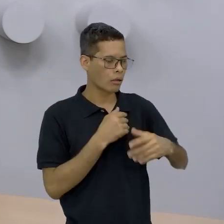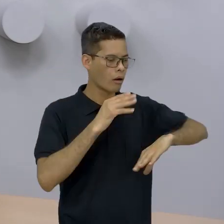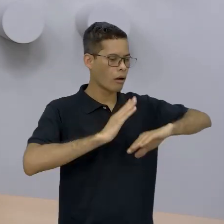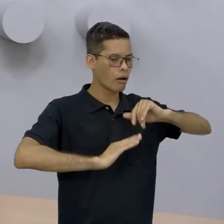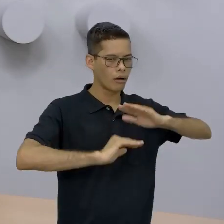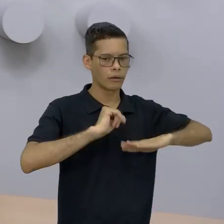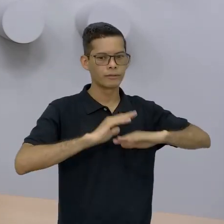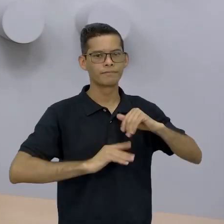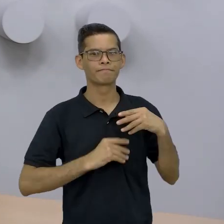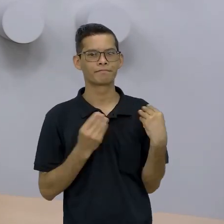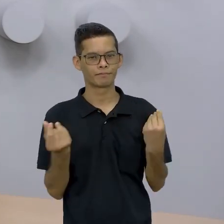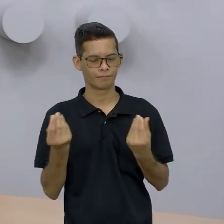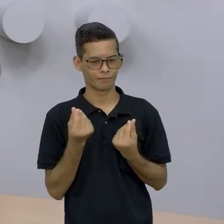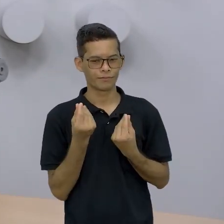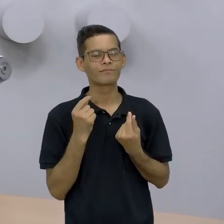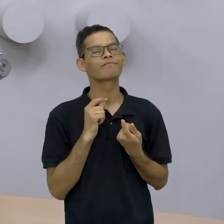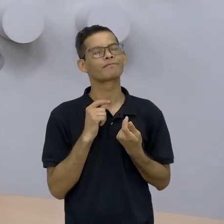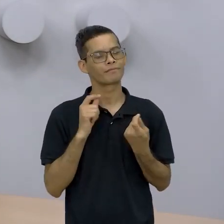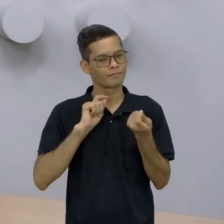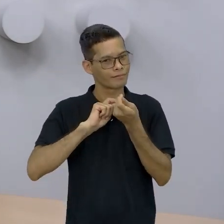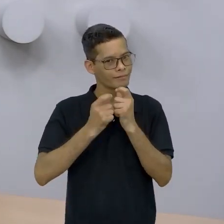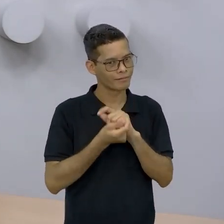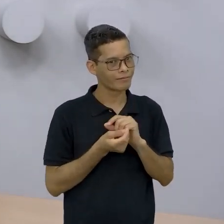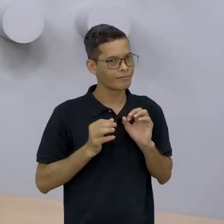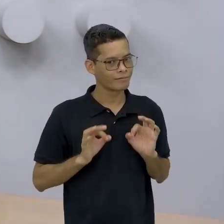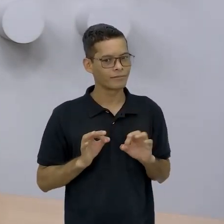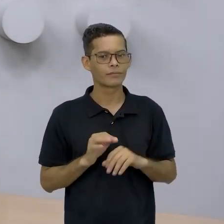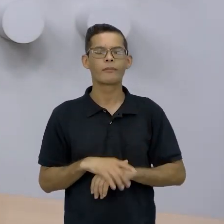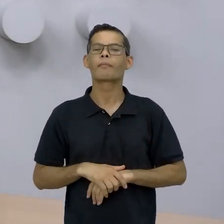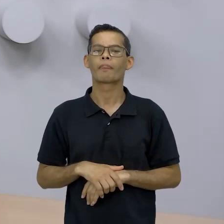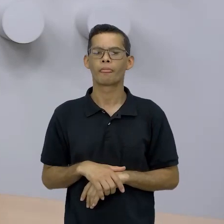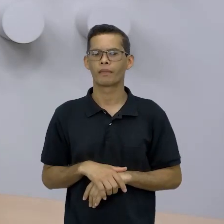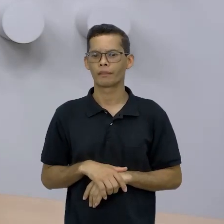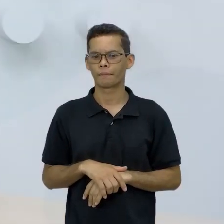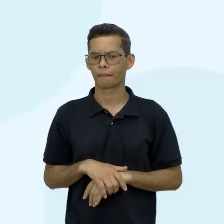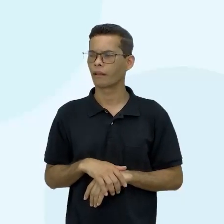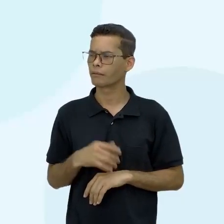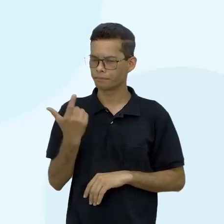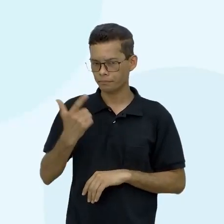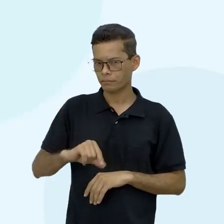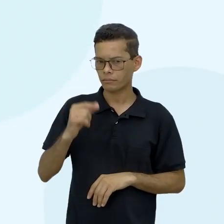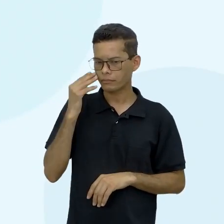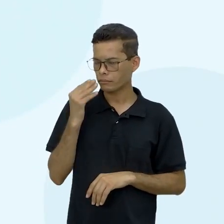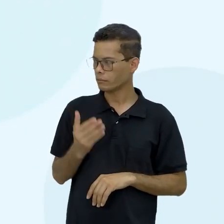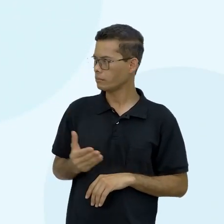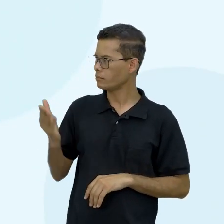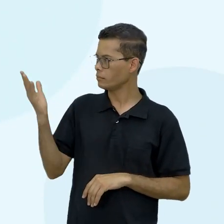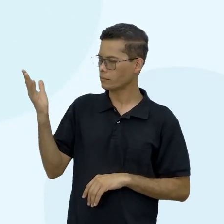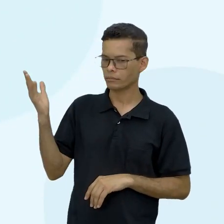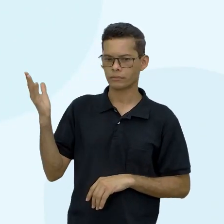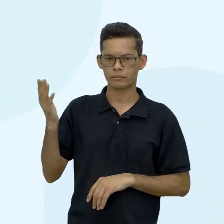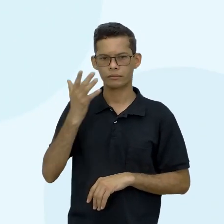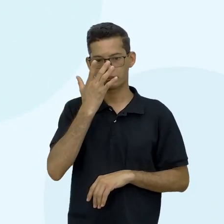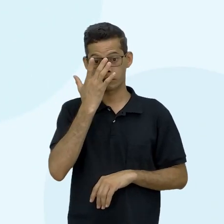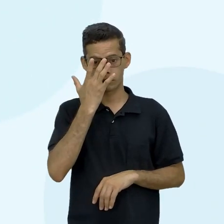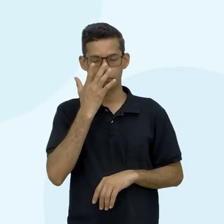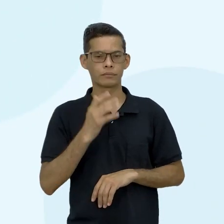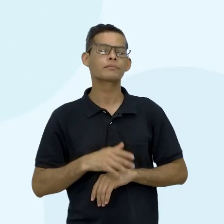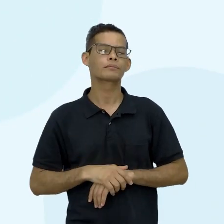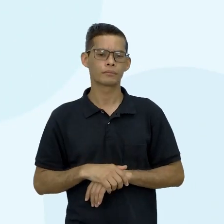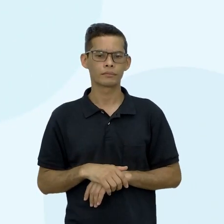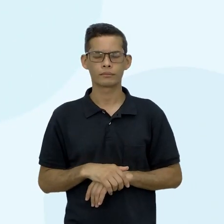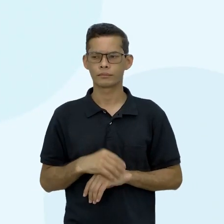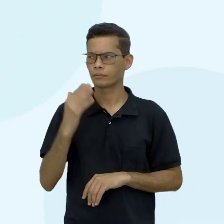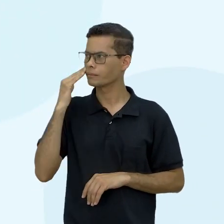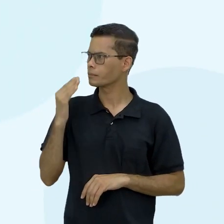prática ao qual ele foi alocado, né? Exato. Rapidinho aqui, vamos colocar no LED, bota no LED, bota no LED. Olha